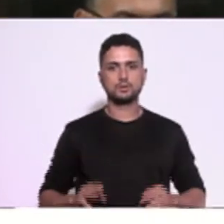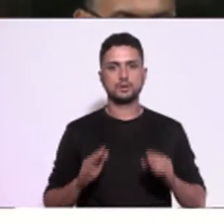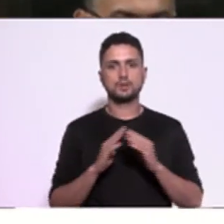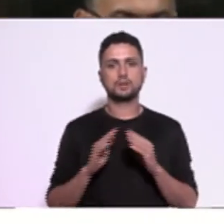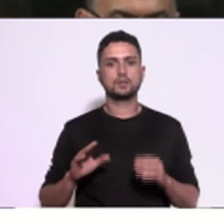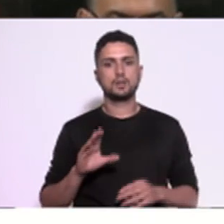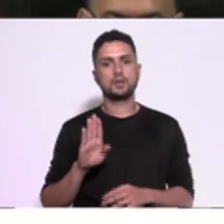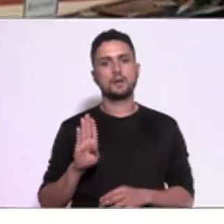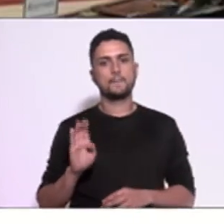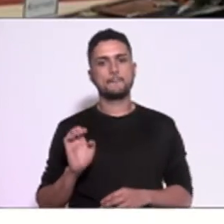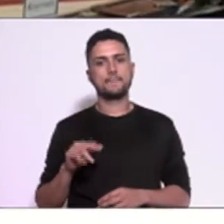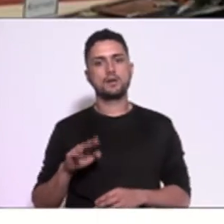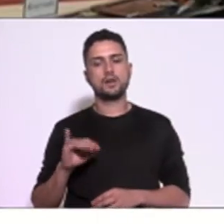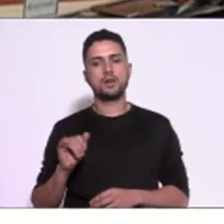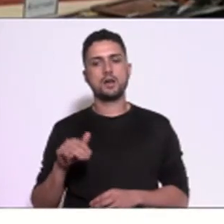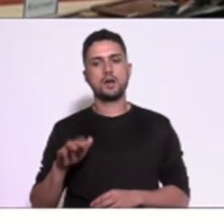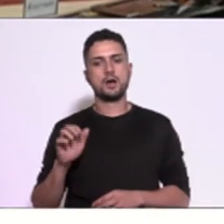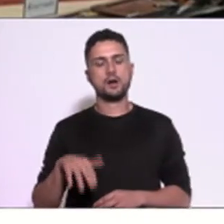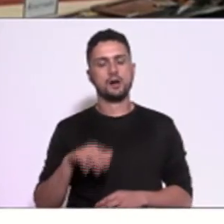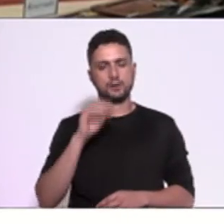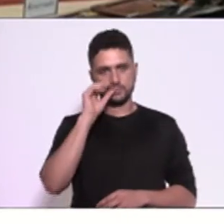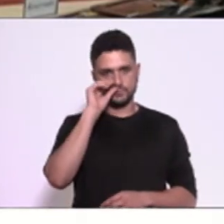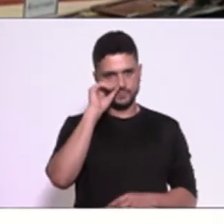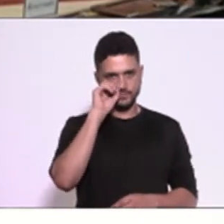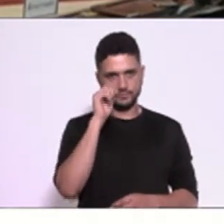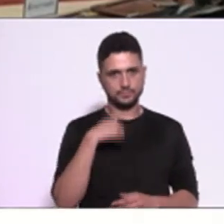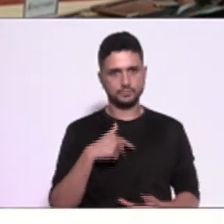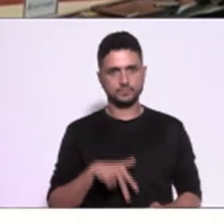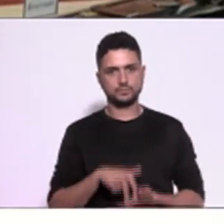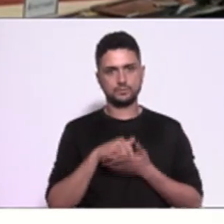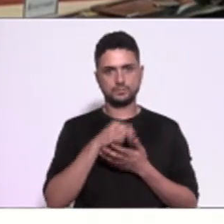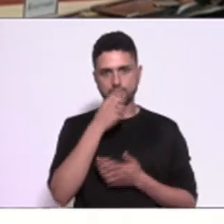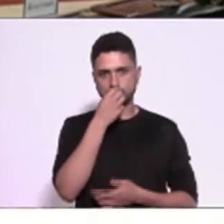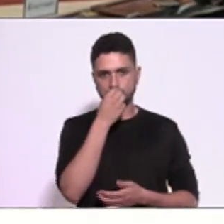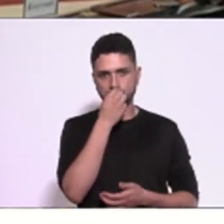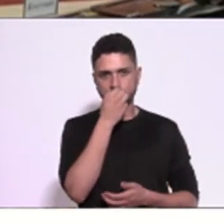Benjamin Constant, por favor. Vou ficar de pé.